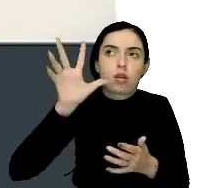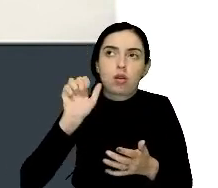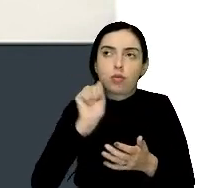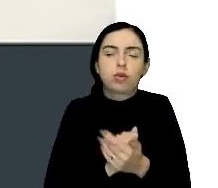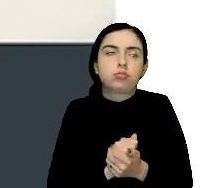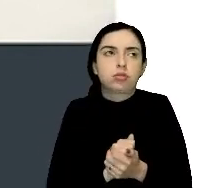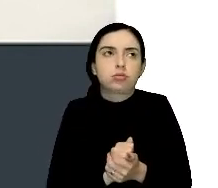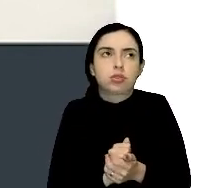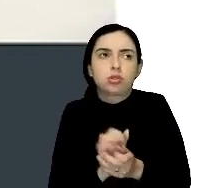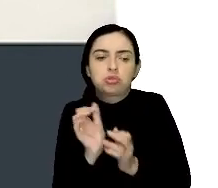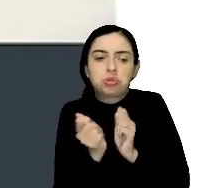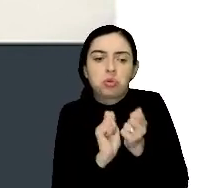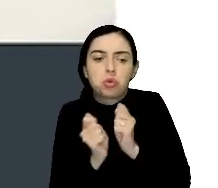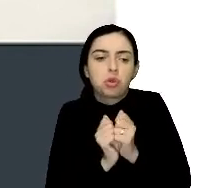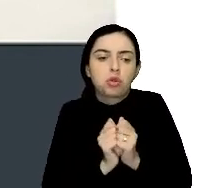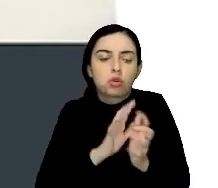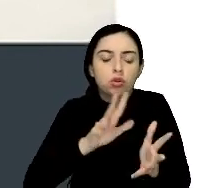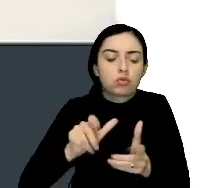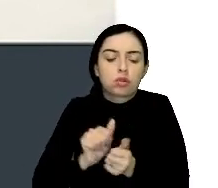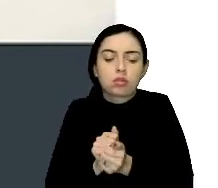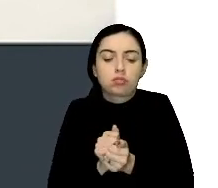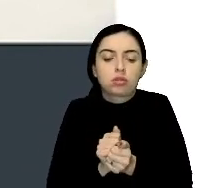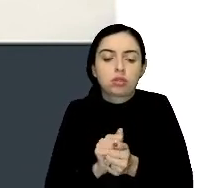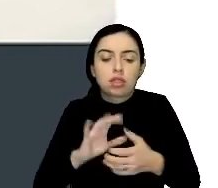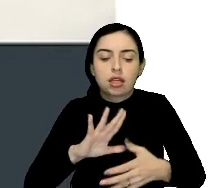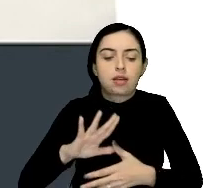um controle de fronteira na América do Sul,